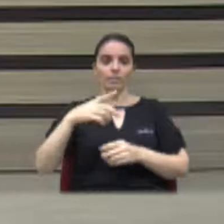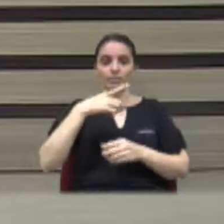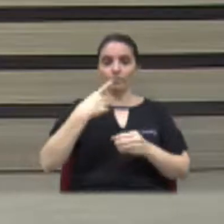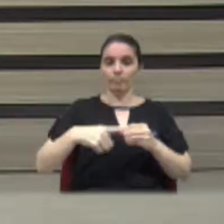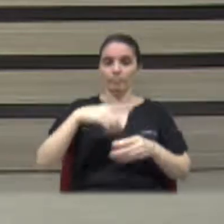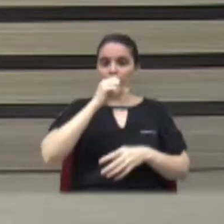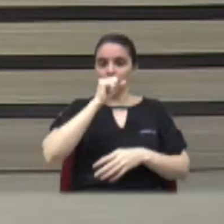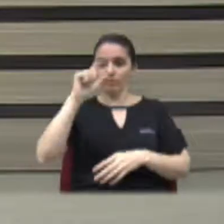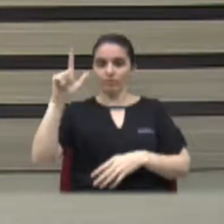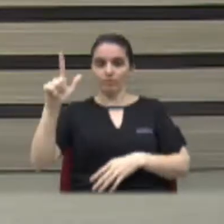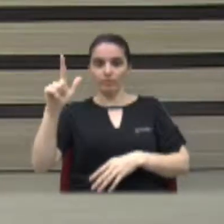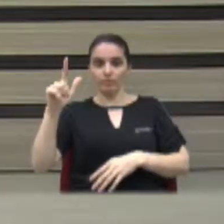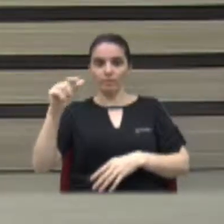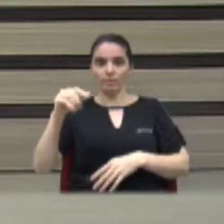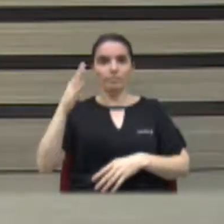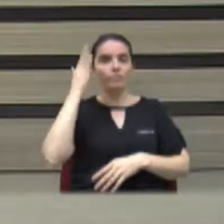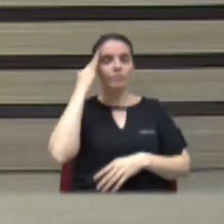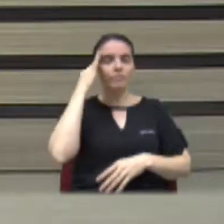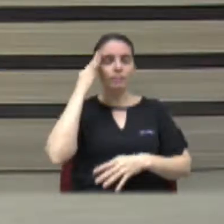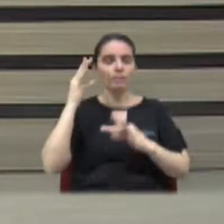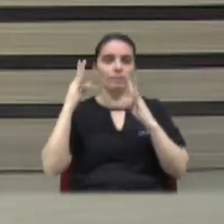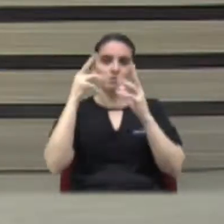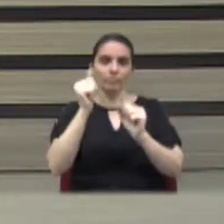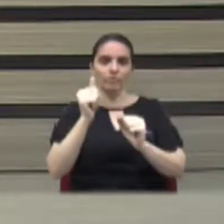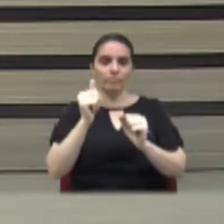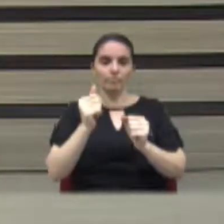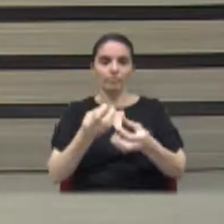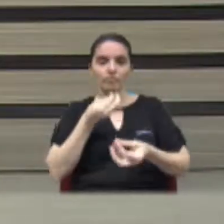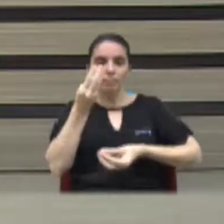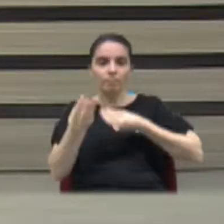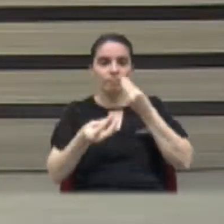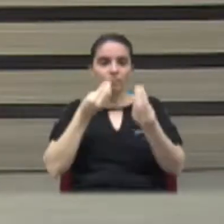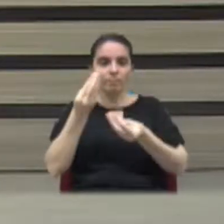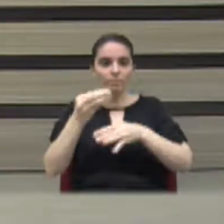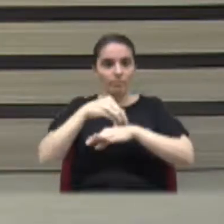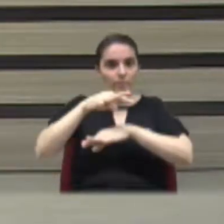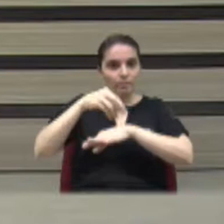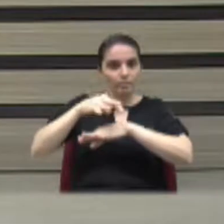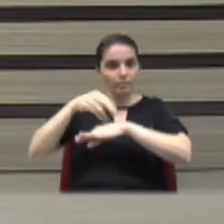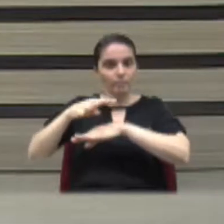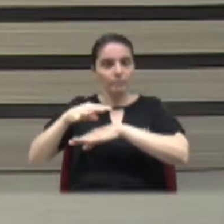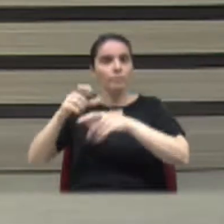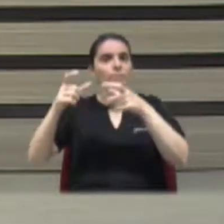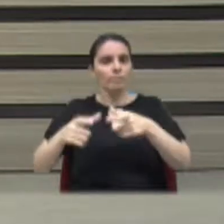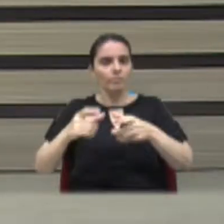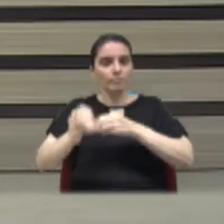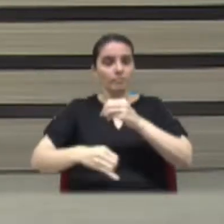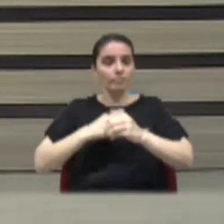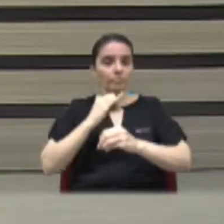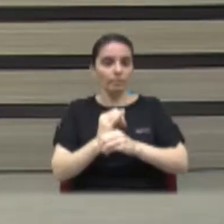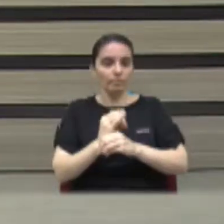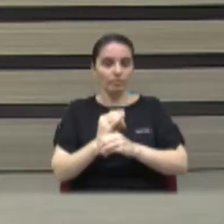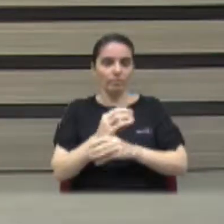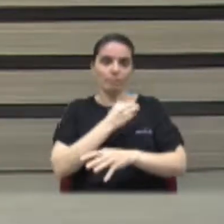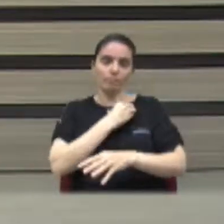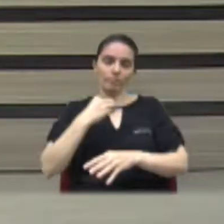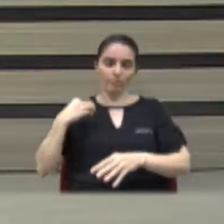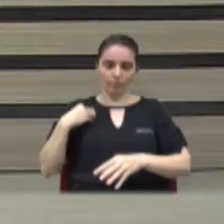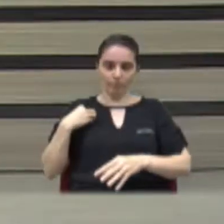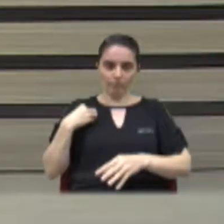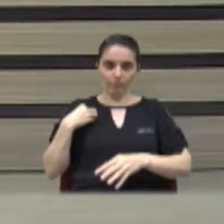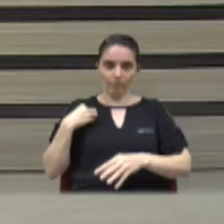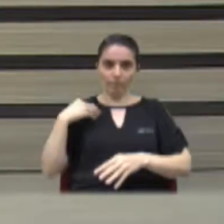Único de Saúde de Limeira e ter acesso às informações por meio eletrônico ou impresso de resultados dos exames